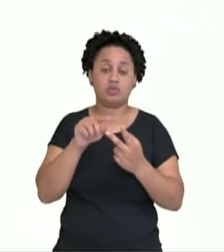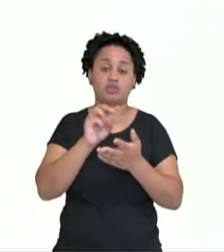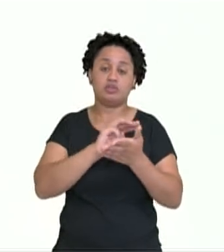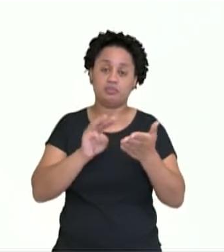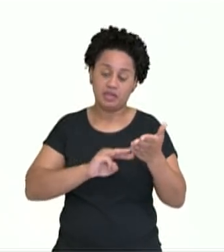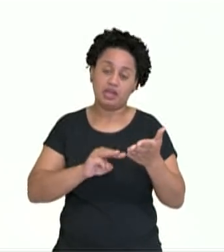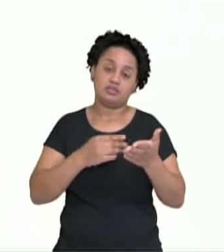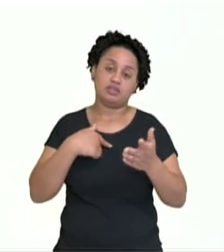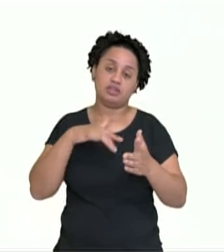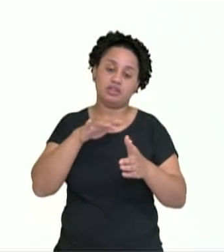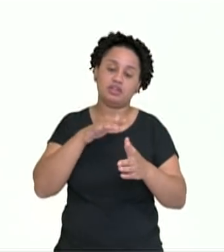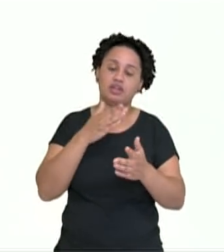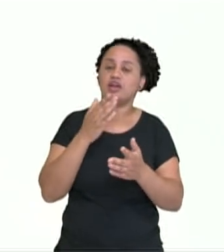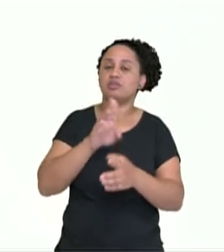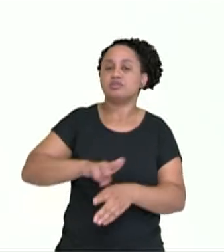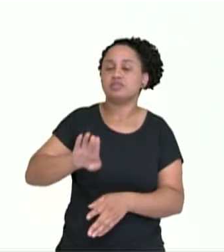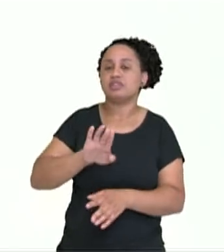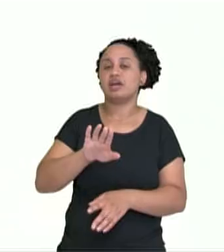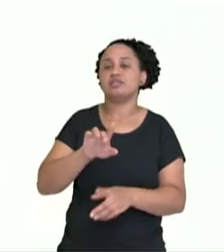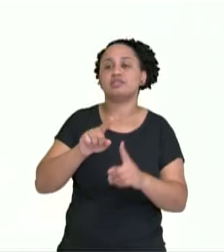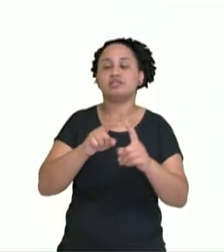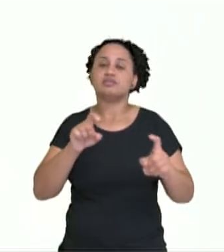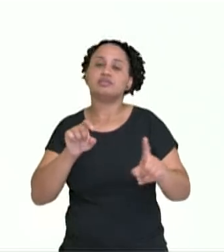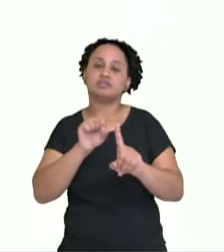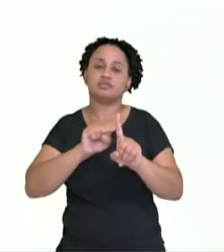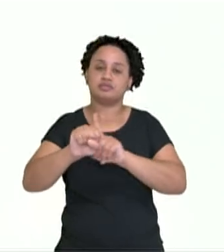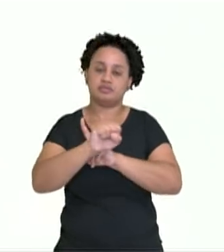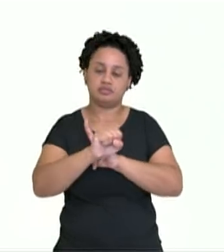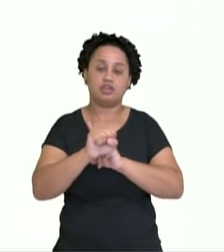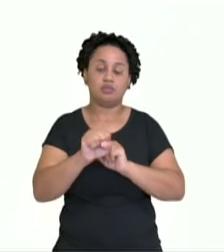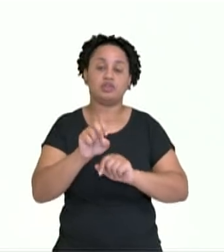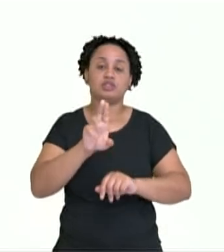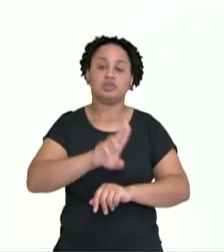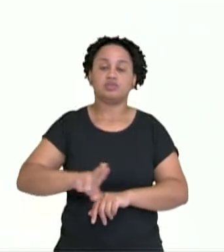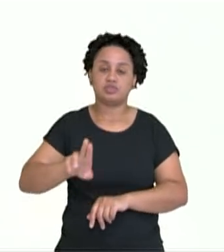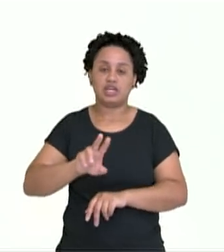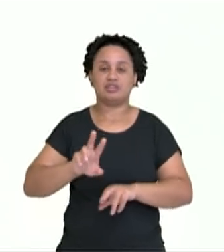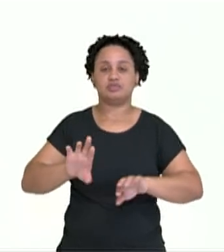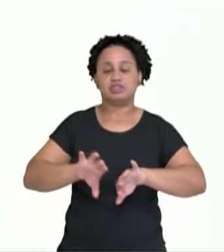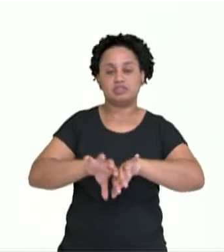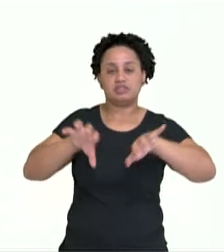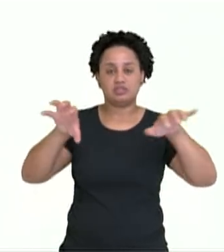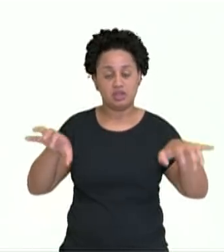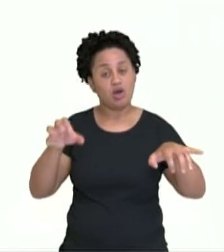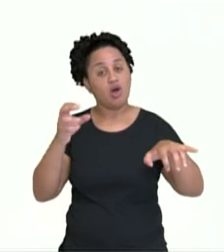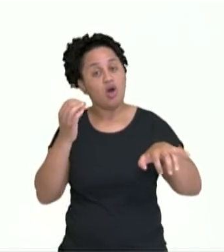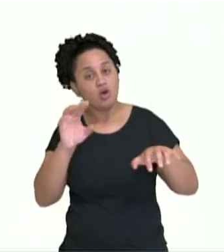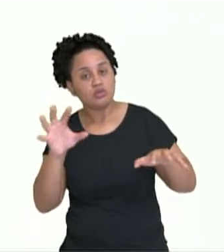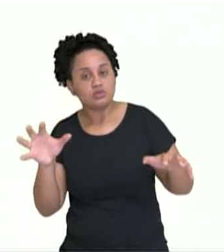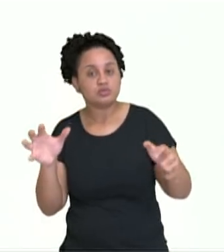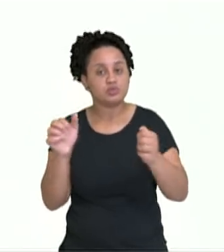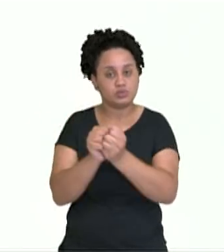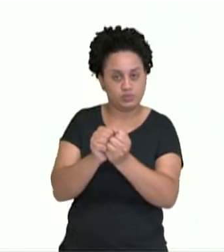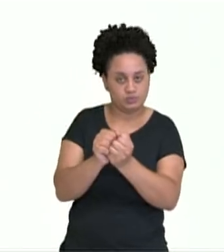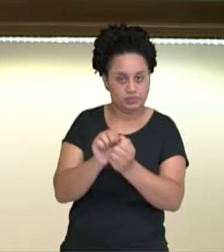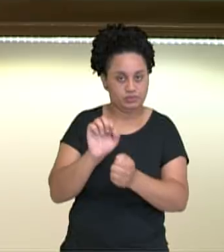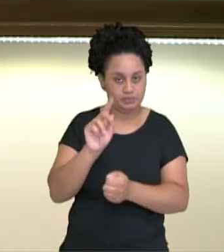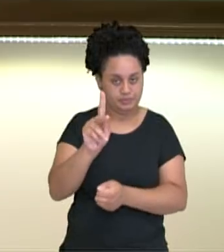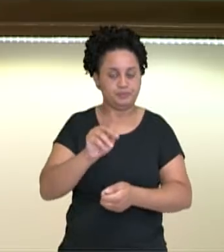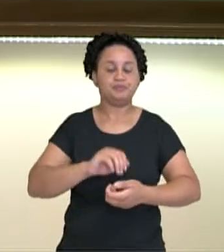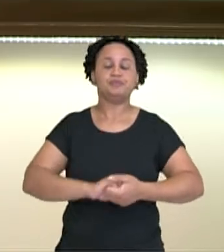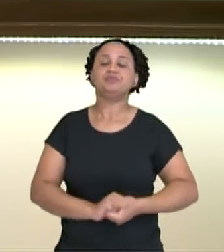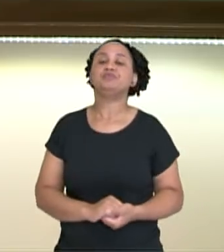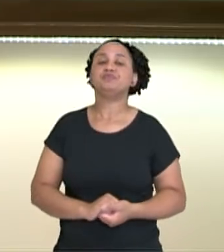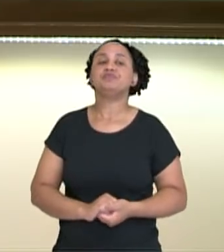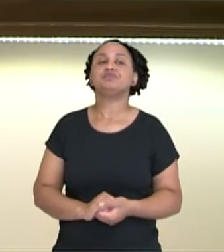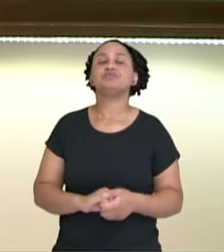ser utilizadas, né, de maneiras distintas ou concomitantes, ou juntas. Tá certo? Vamos